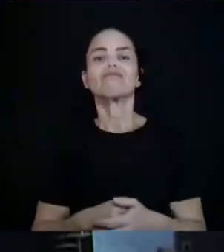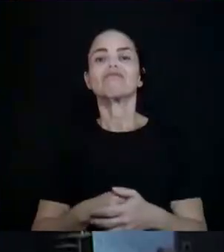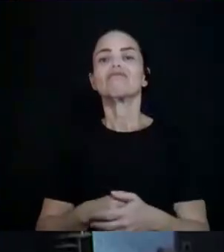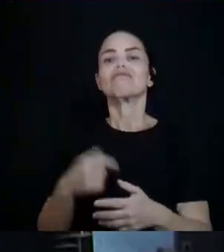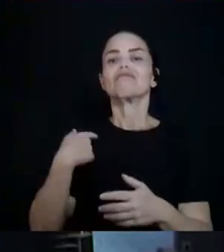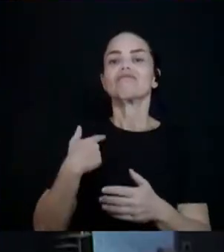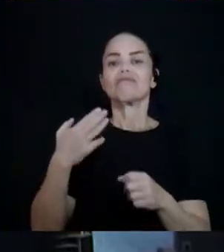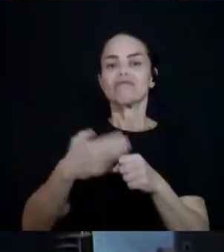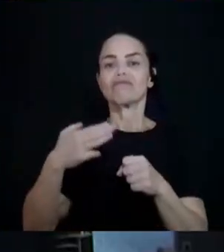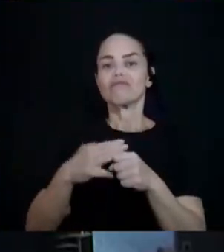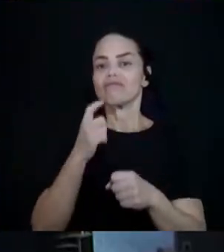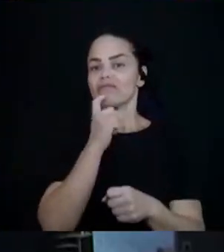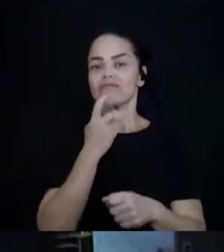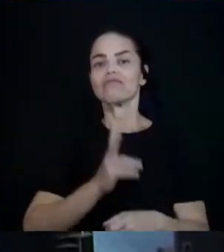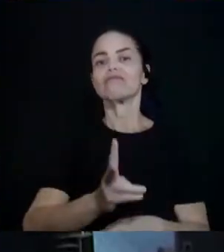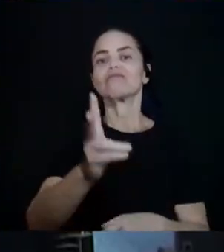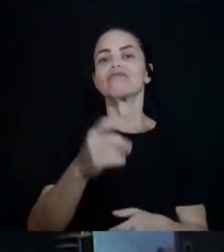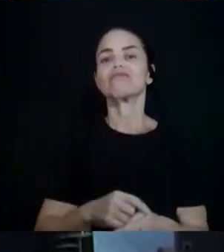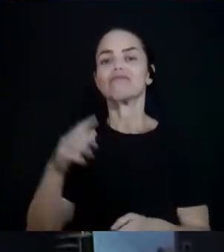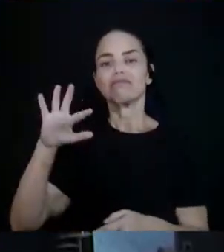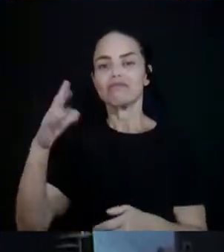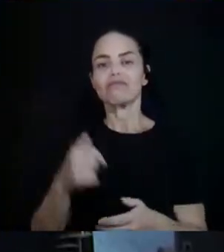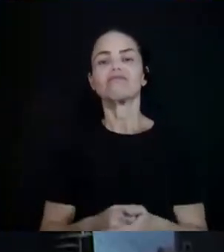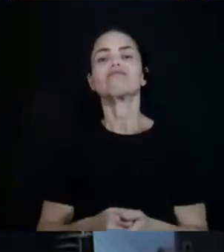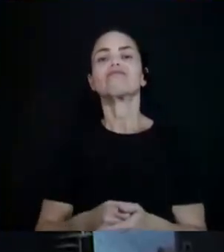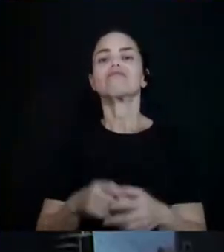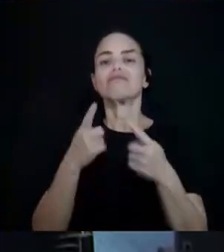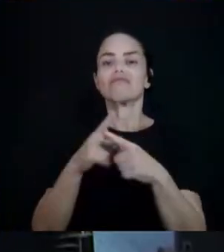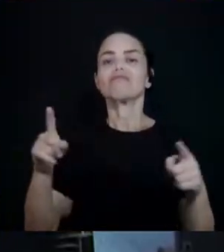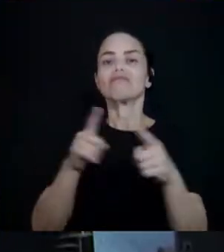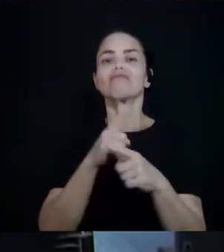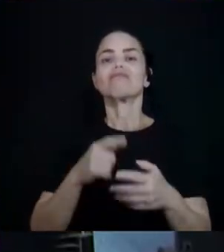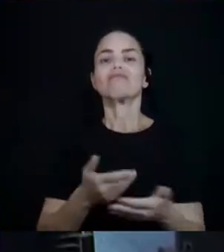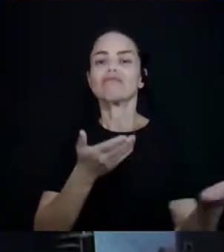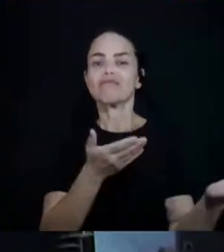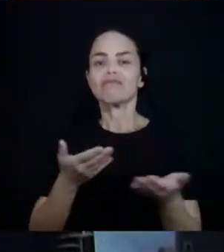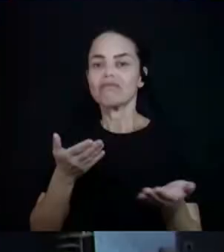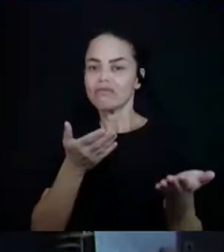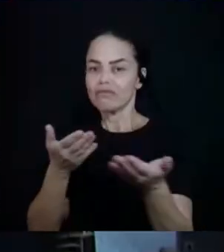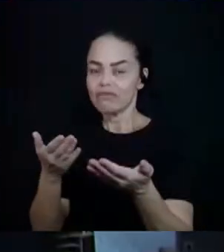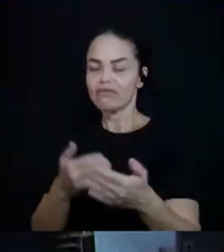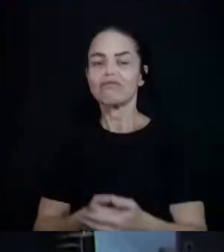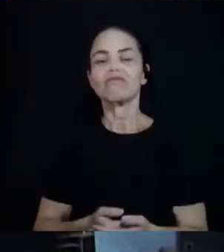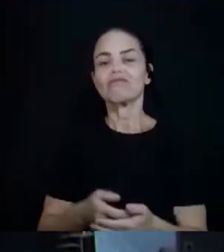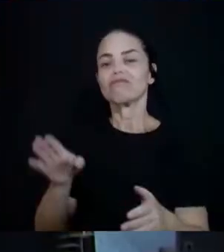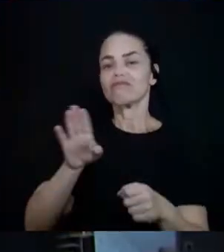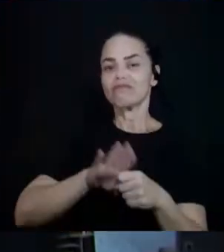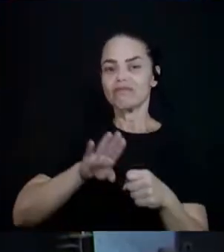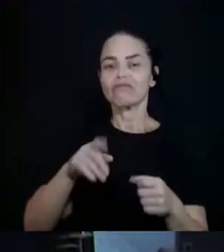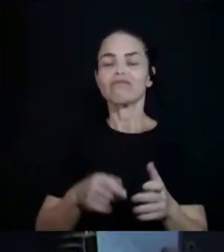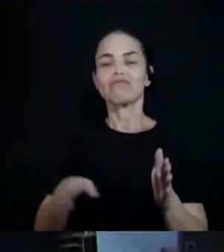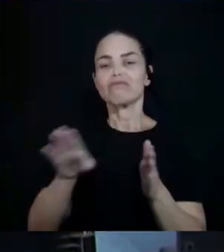Campinas continuam acontecendo com maestros convidados. Volto com você aí do estúdio.